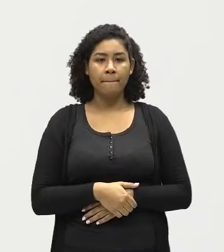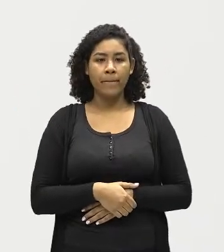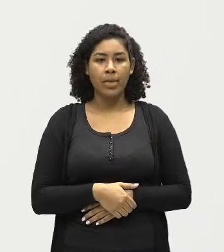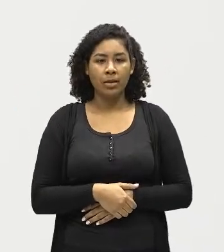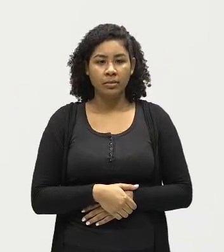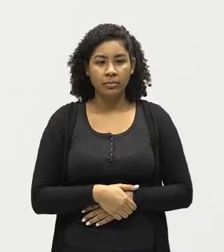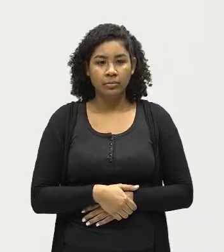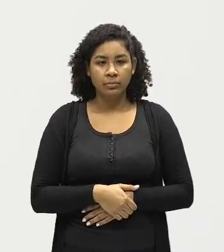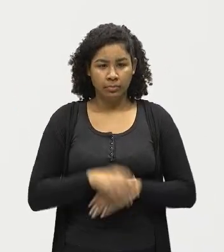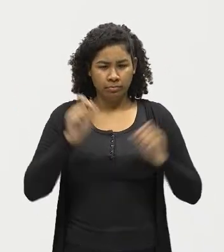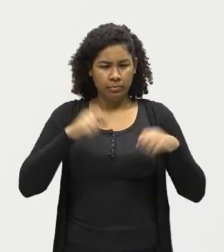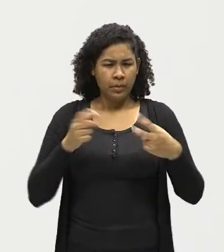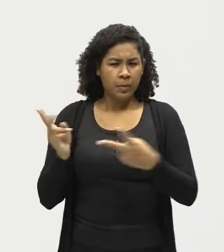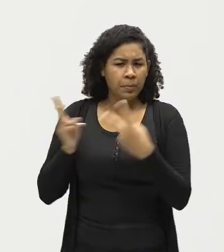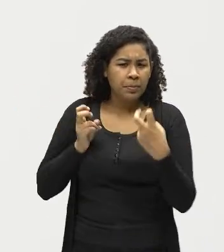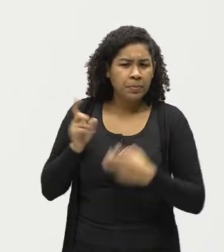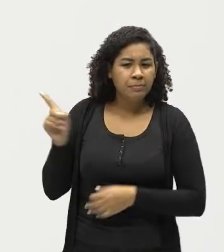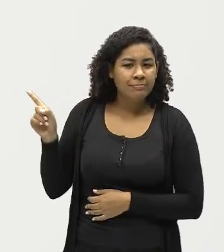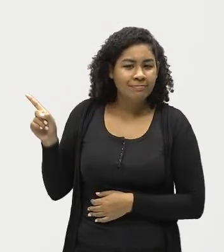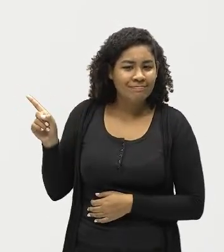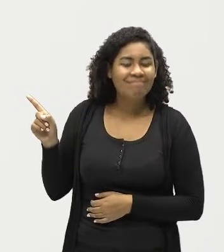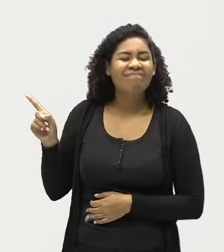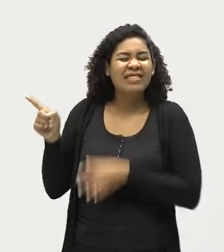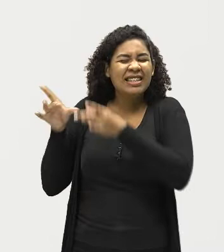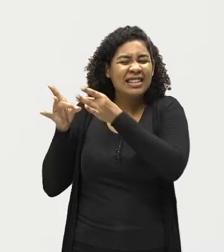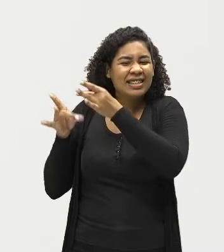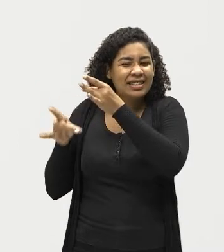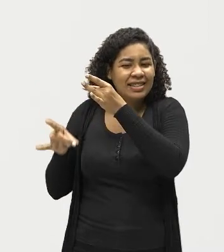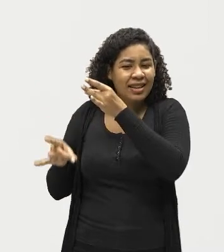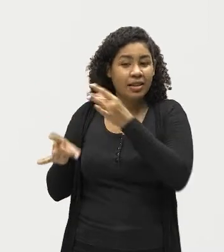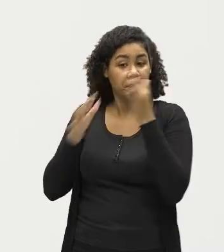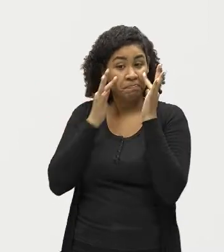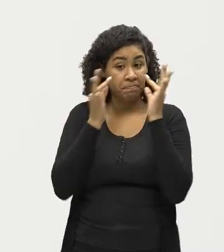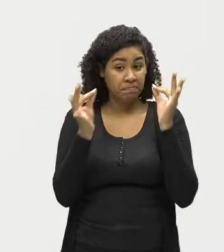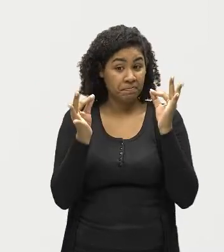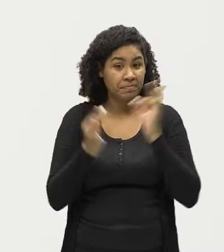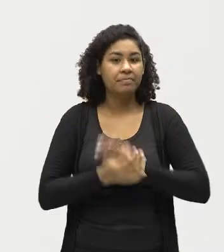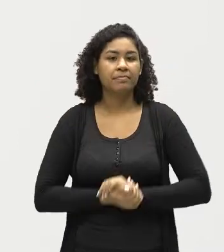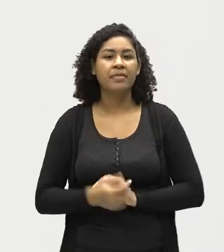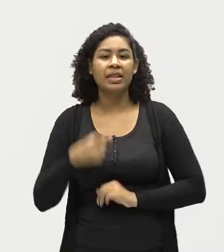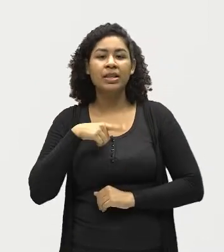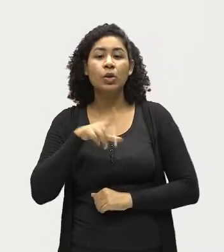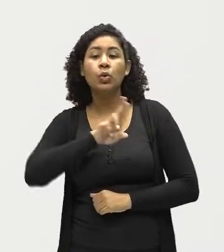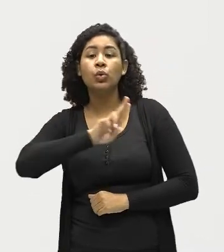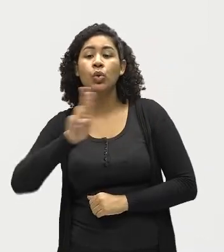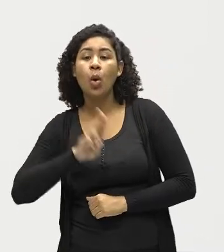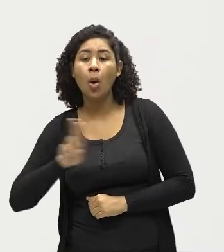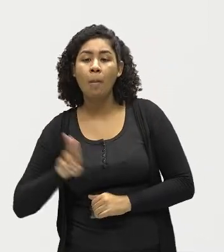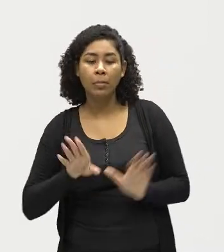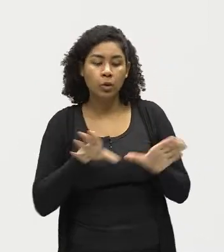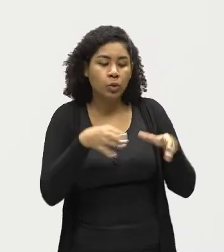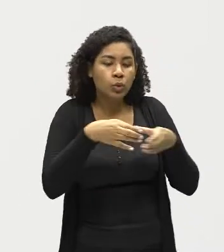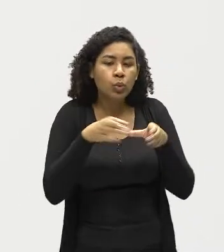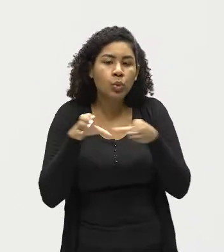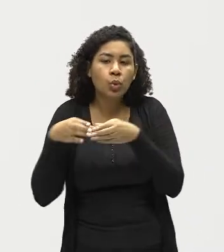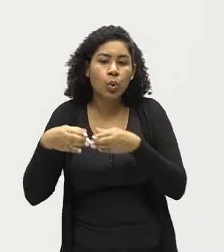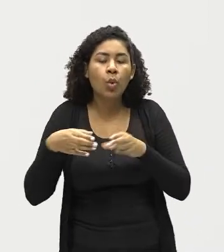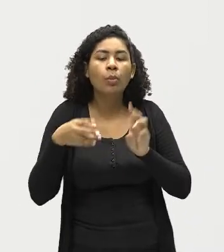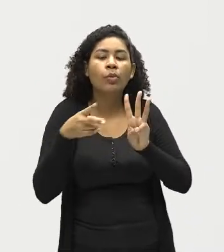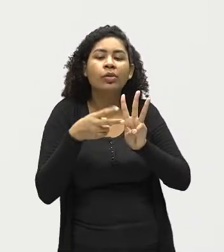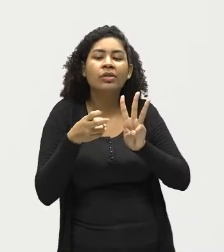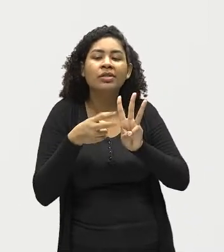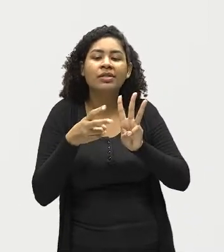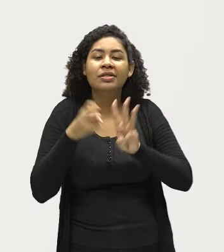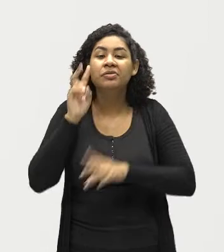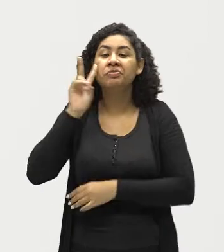Como vocês podem observar, temos aqui, ó, como eu acabei de citar, Tupinambás estavam aqui na região do